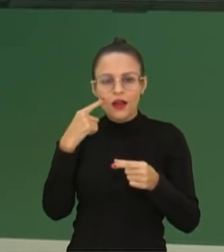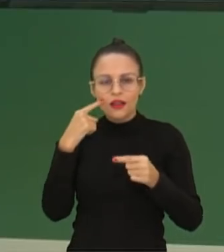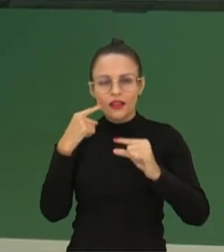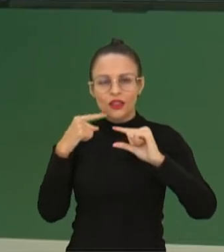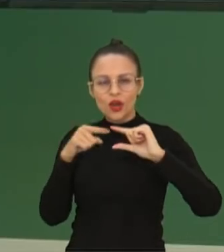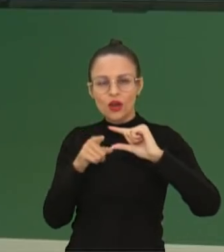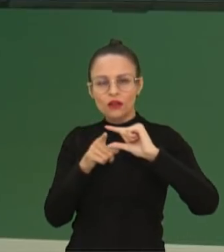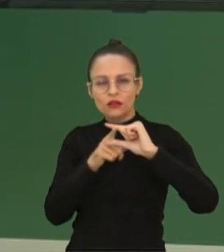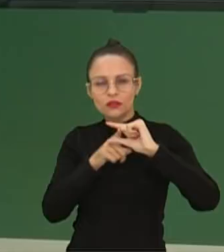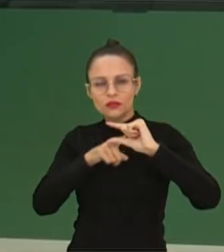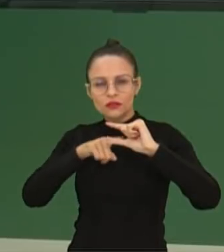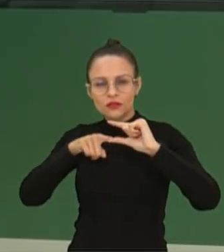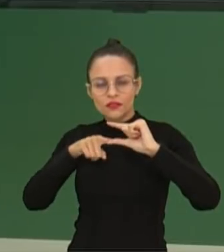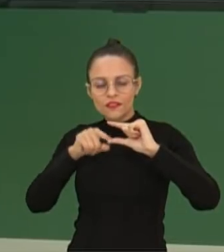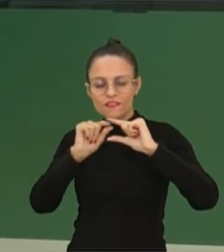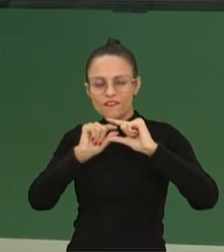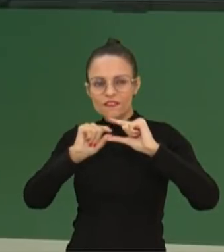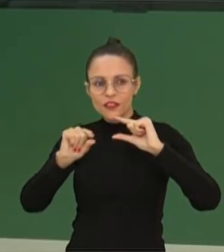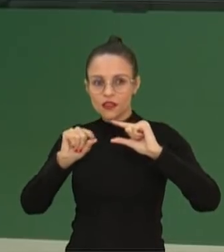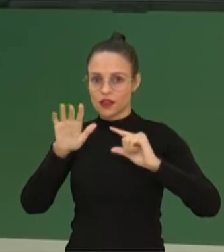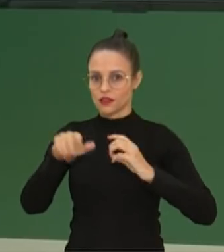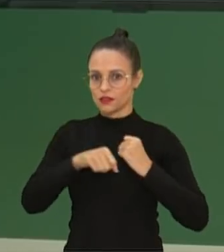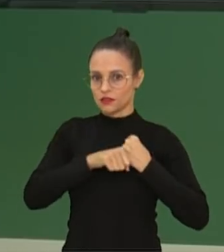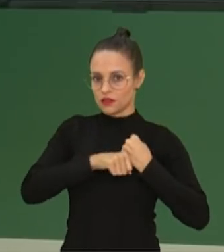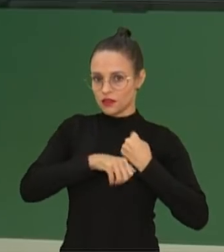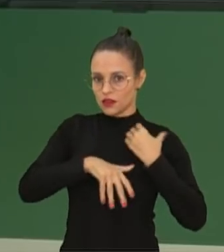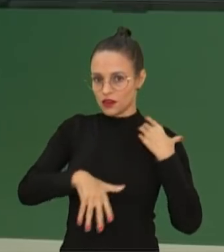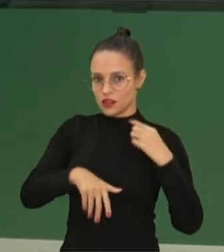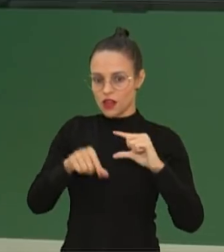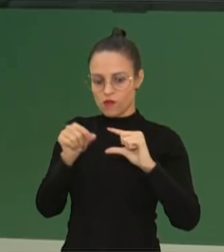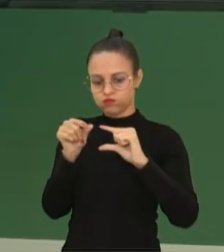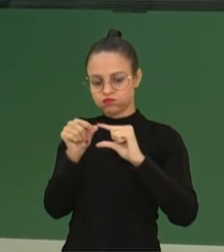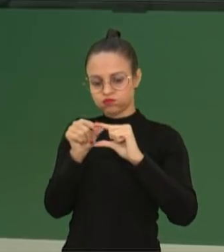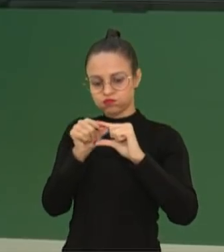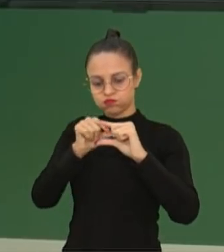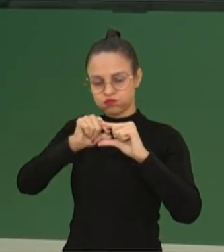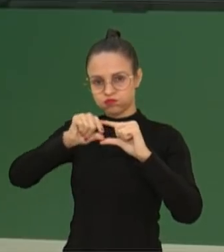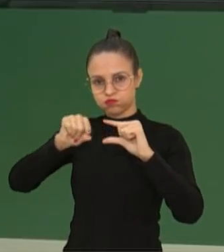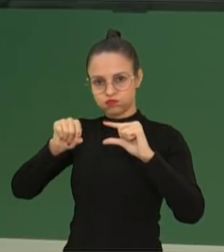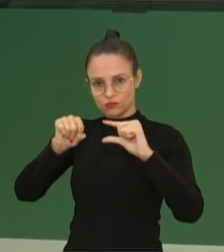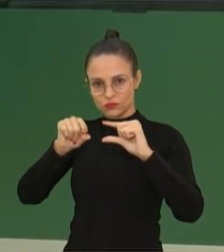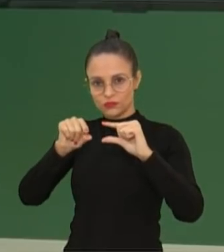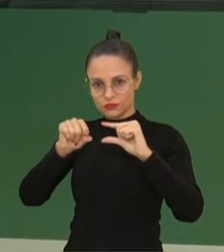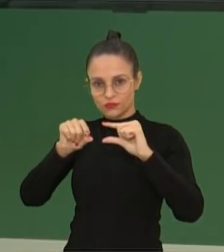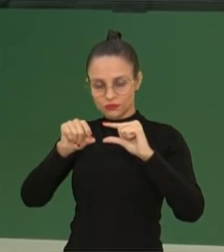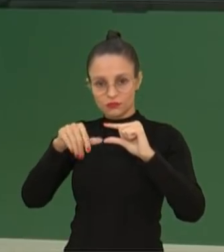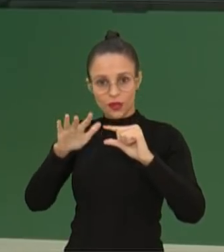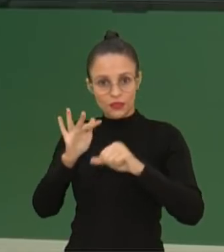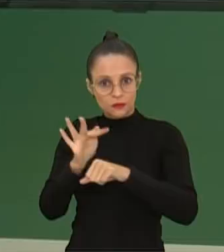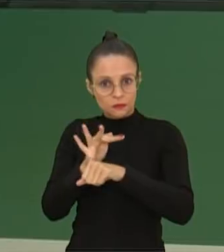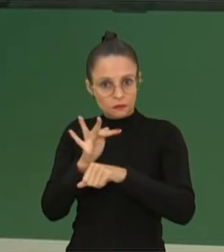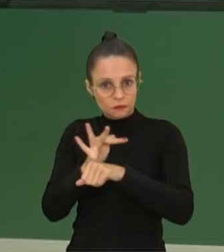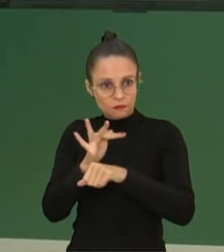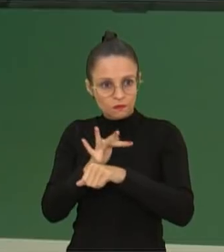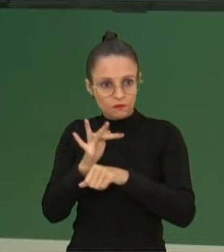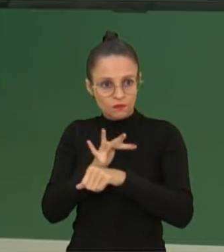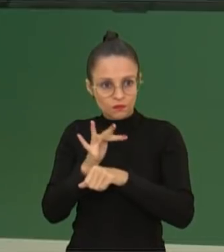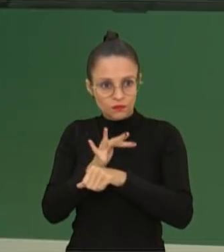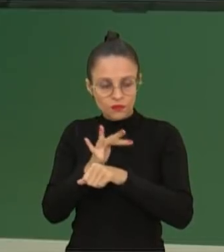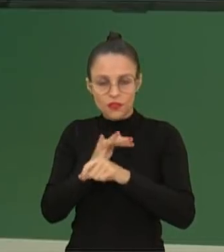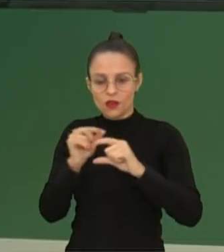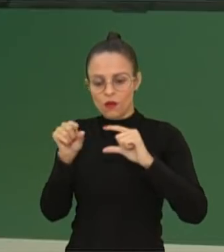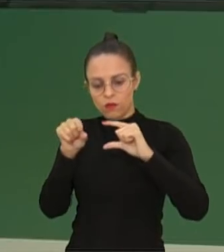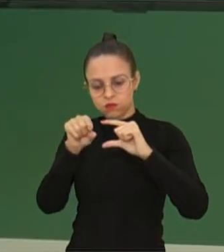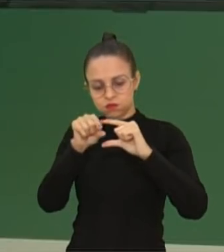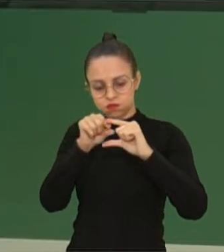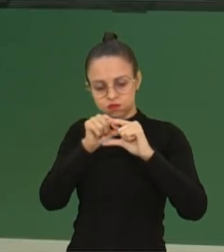são mais finas. Já as artérias têm as paredes muito mais grossas, muito mais resistentes. O calibre das